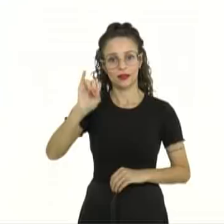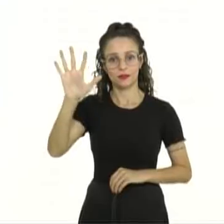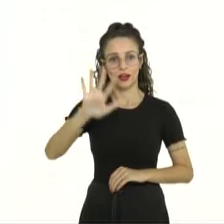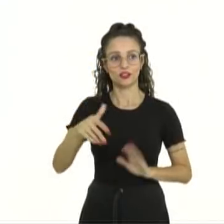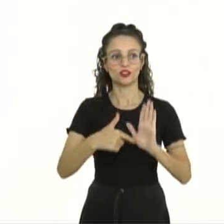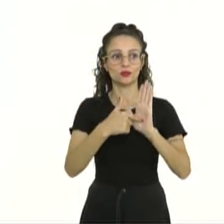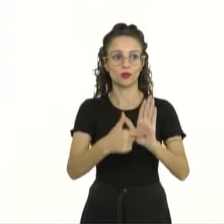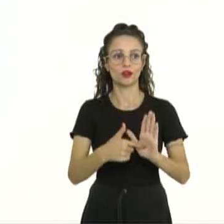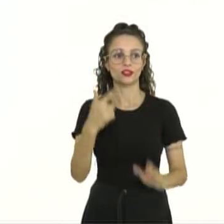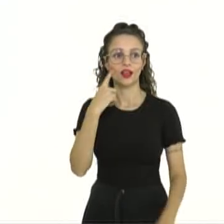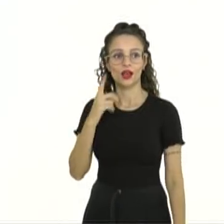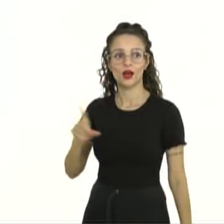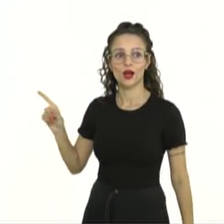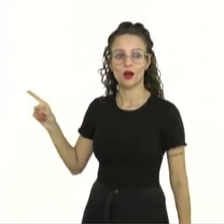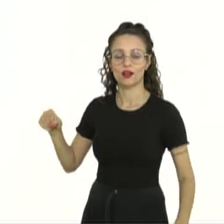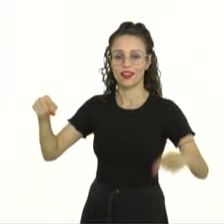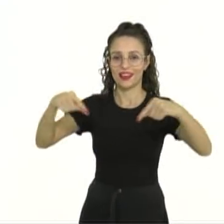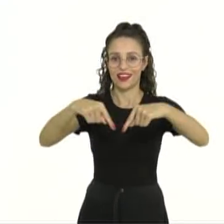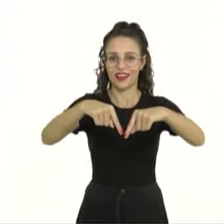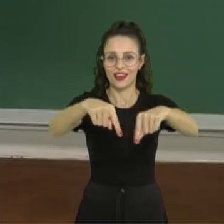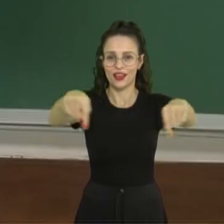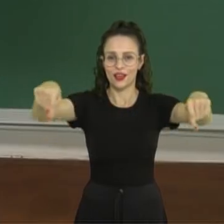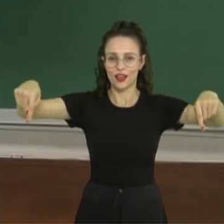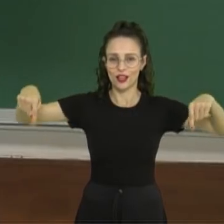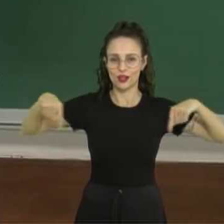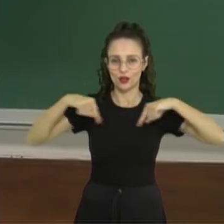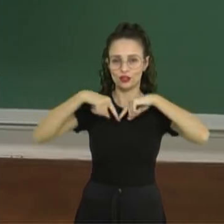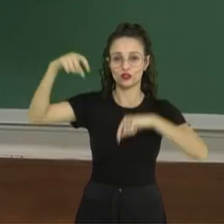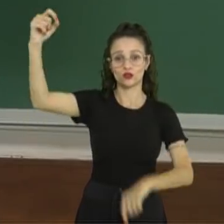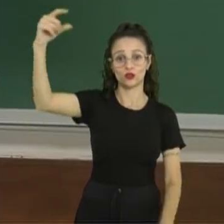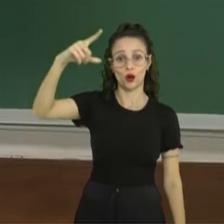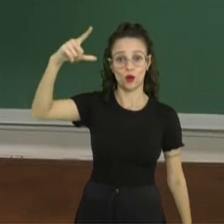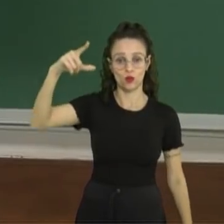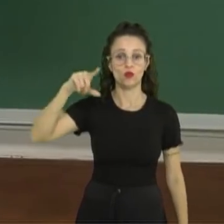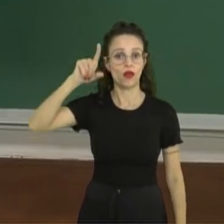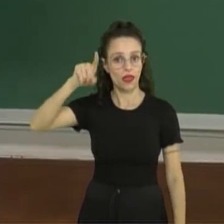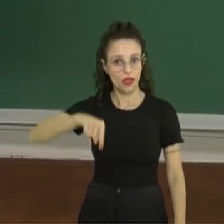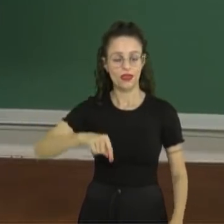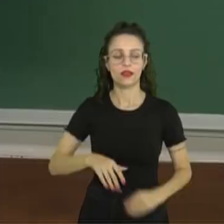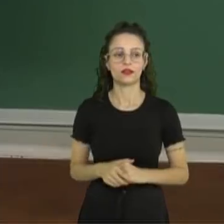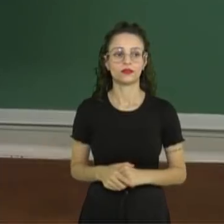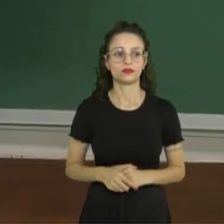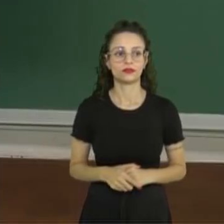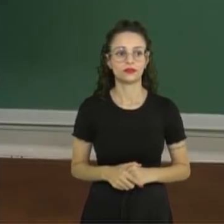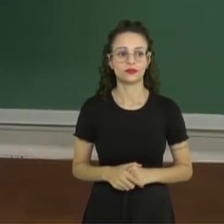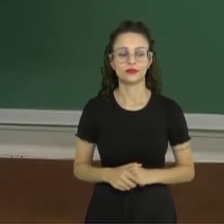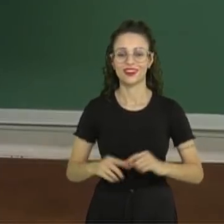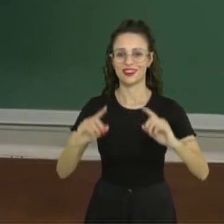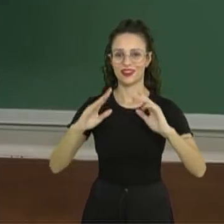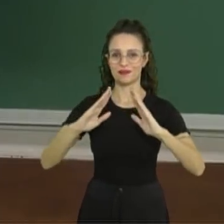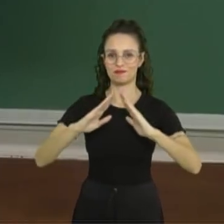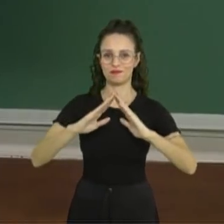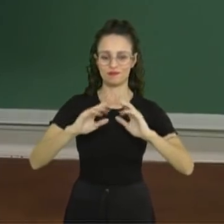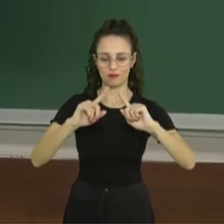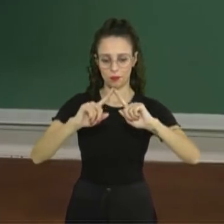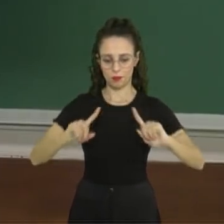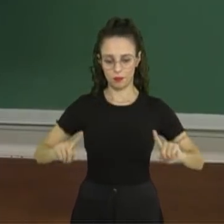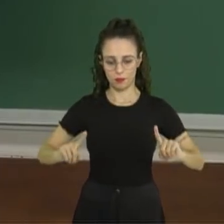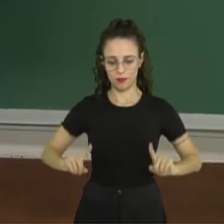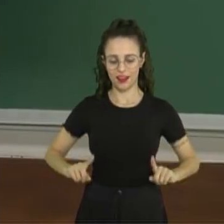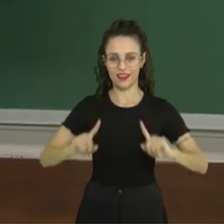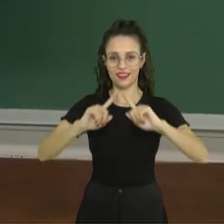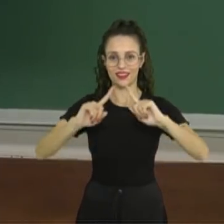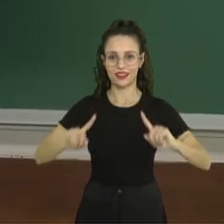sol. Um gigante e um menor, né? Olha que bacana. Relógios de sol. Sim, essa pedra,